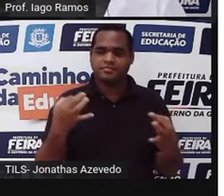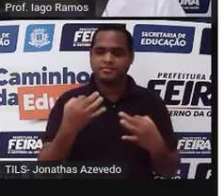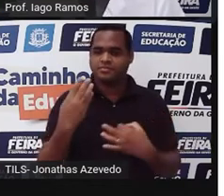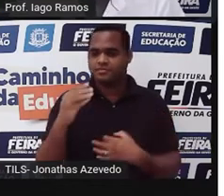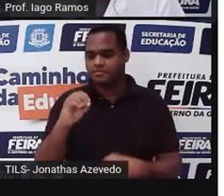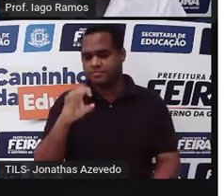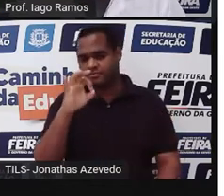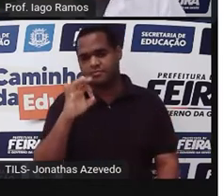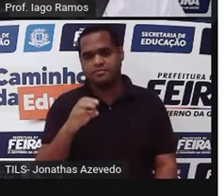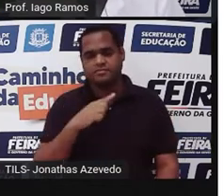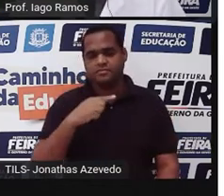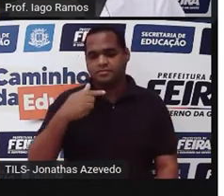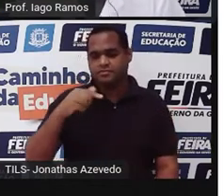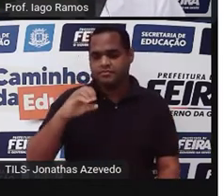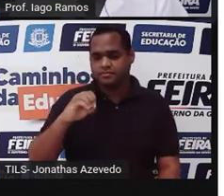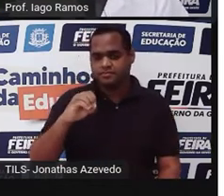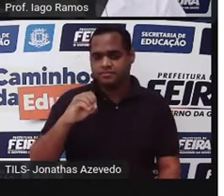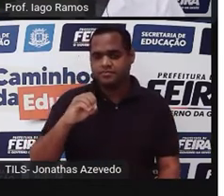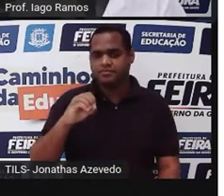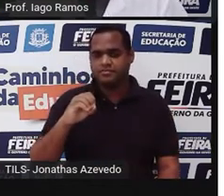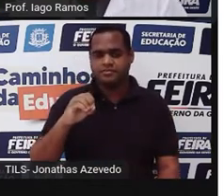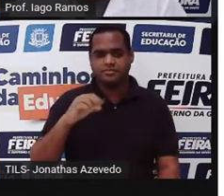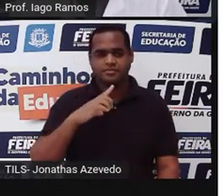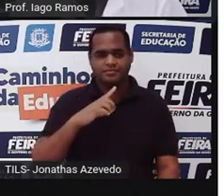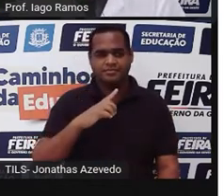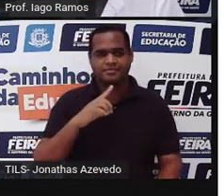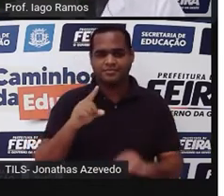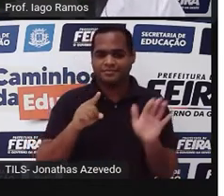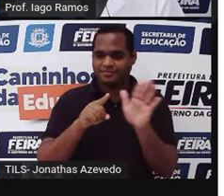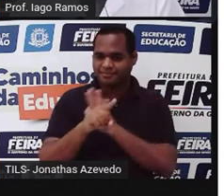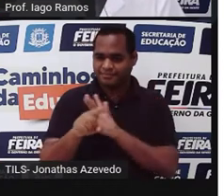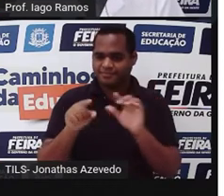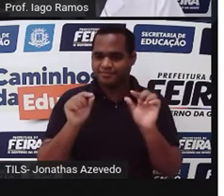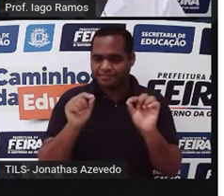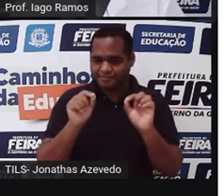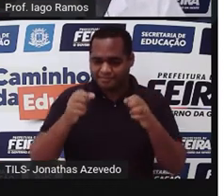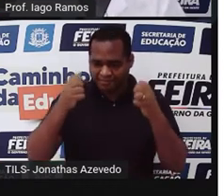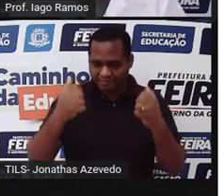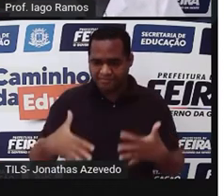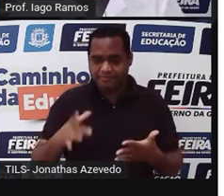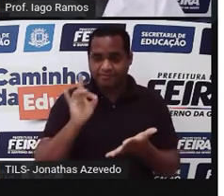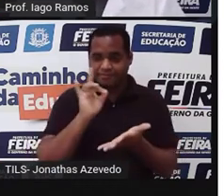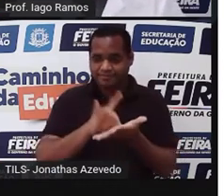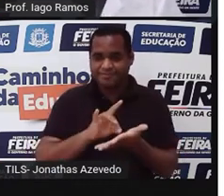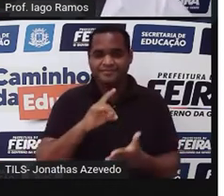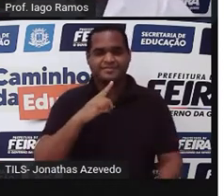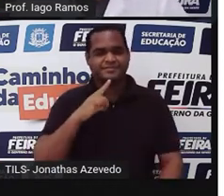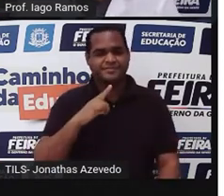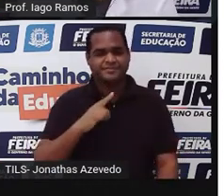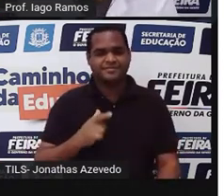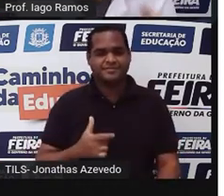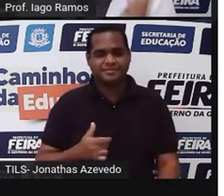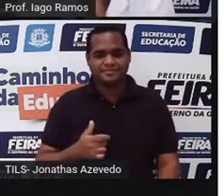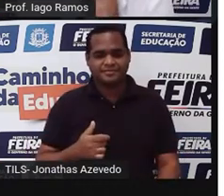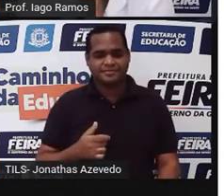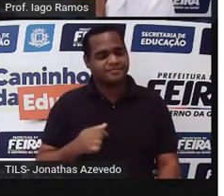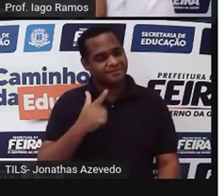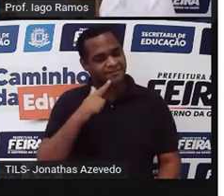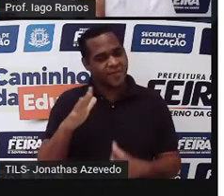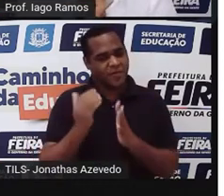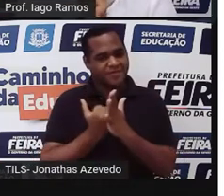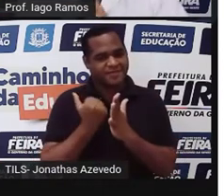cento de 70 é 28 então a pergunta né afirmação estava a verdadeira Tá bom mas tem mais